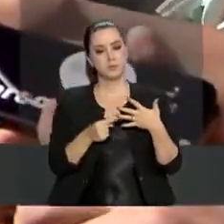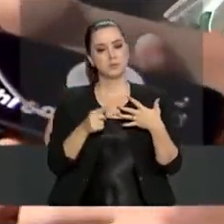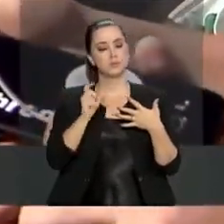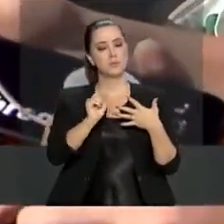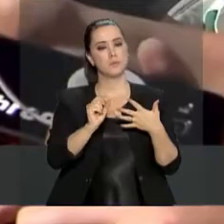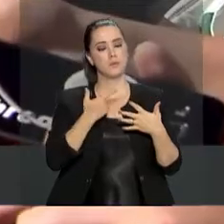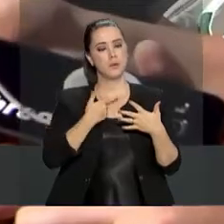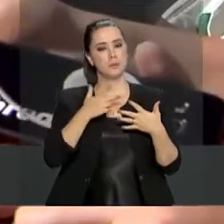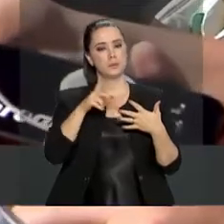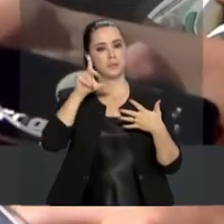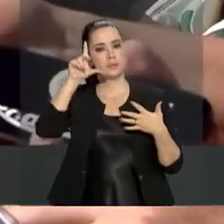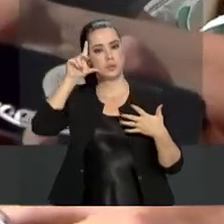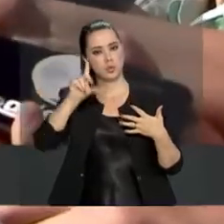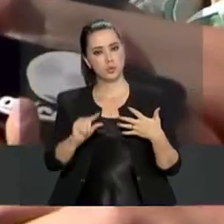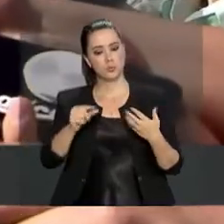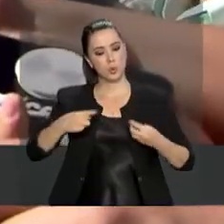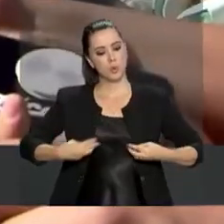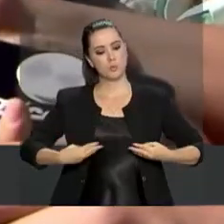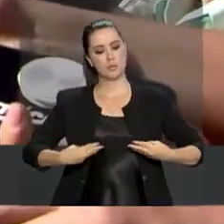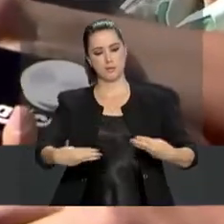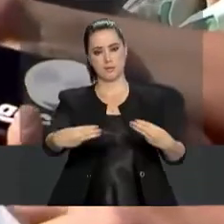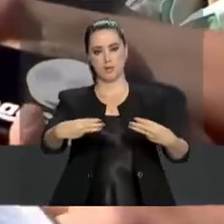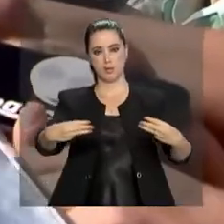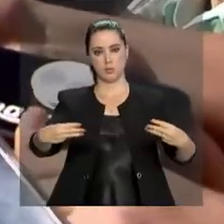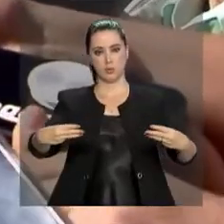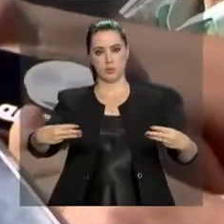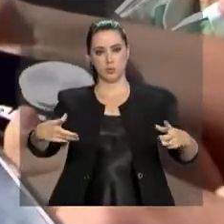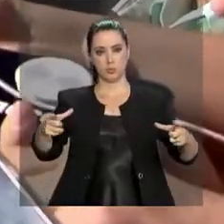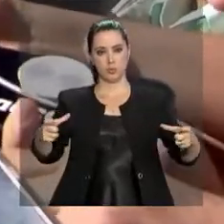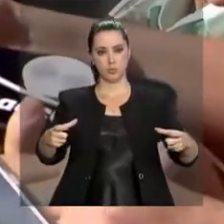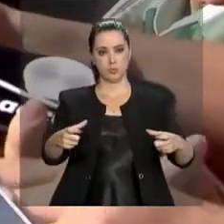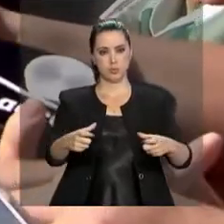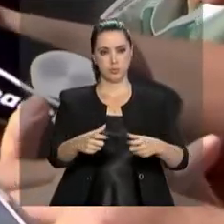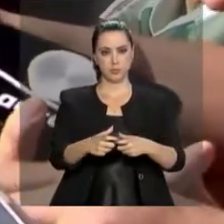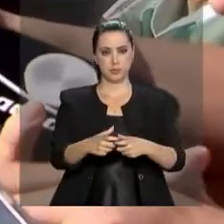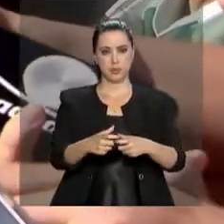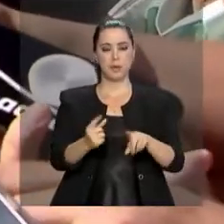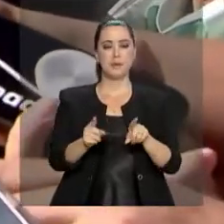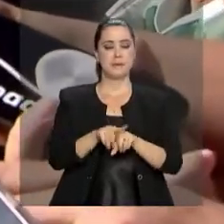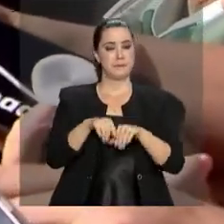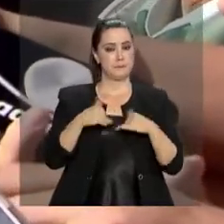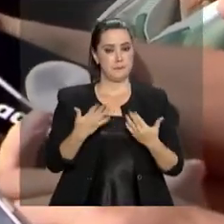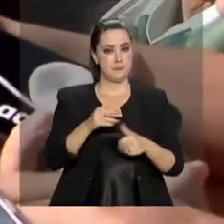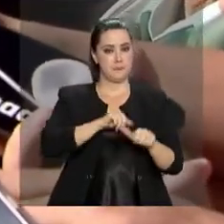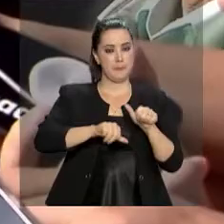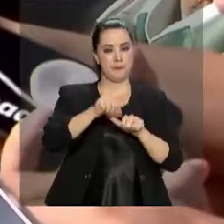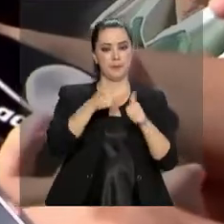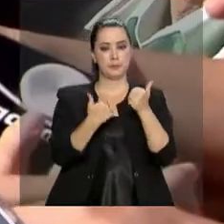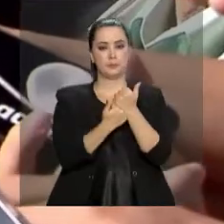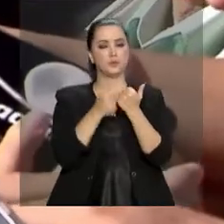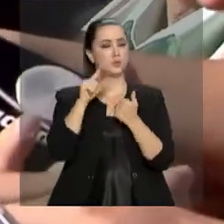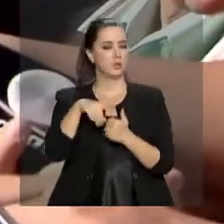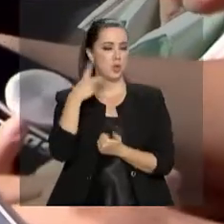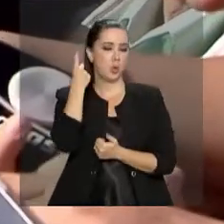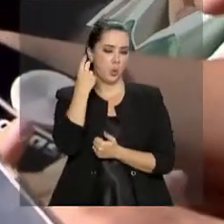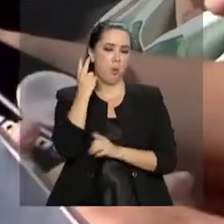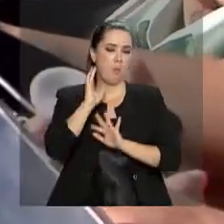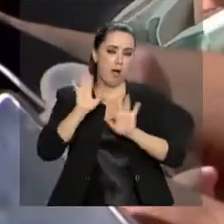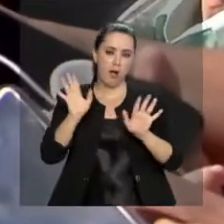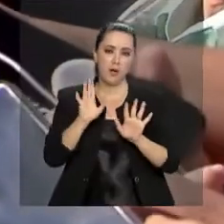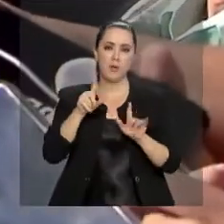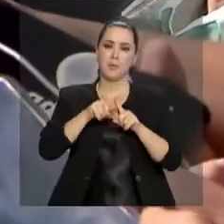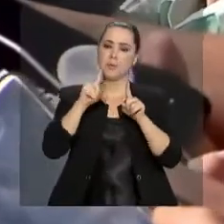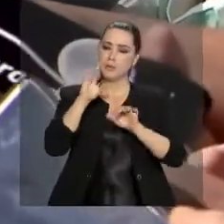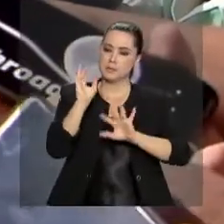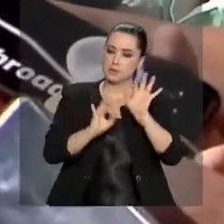redução significativa de ministérios essa transição ela será naturalmente bastante